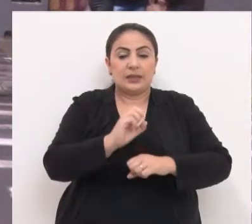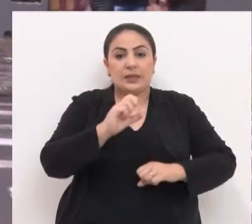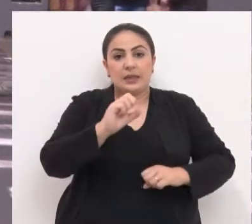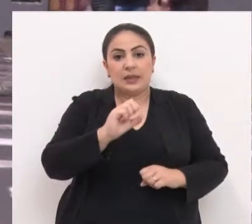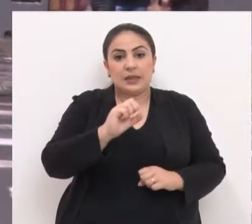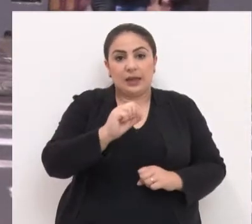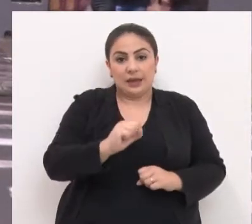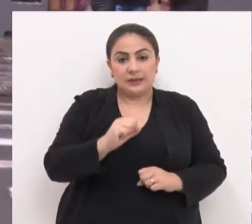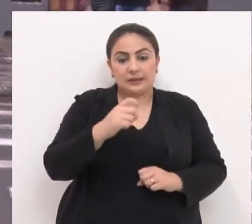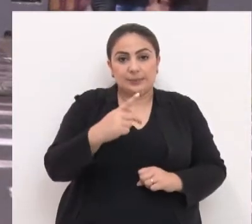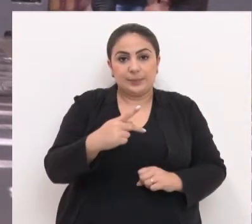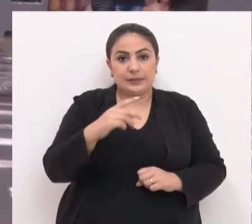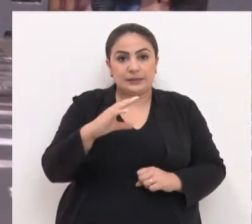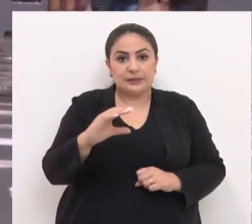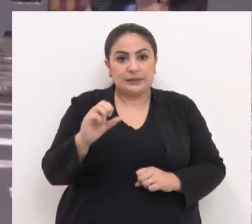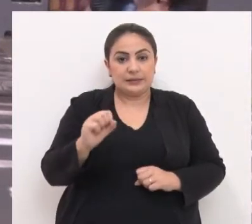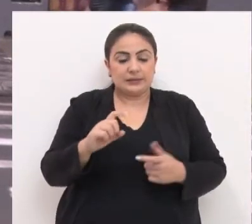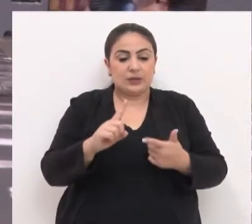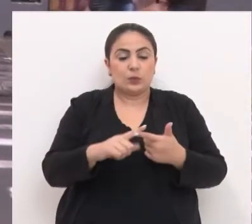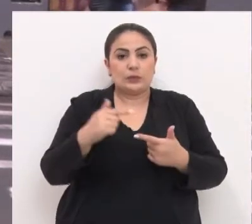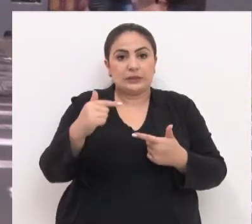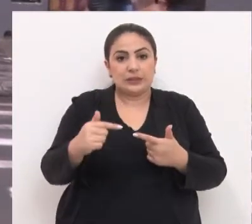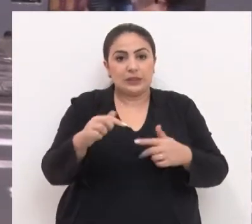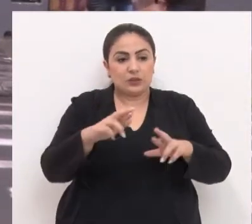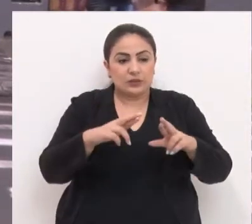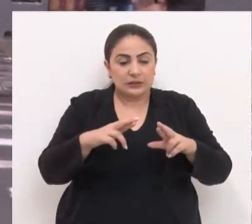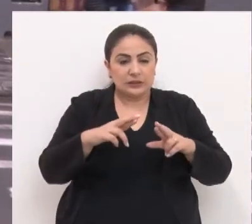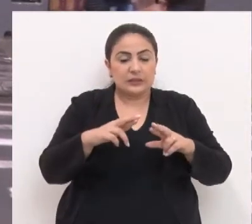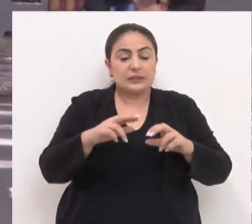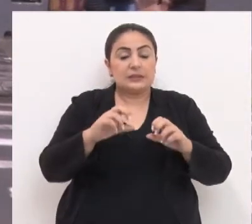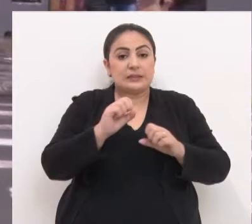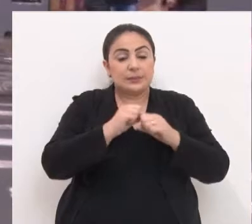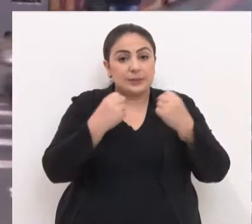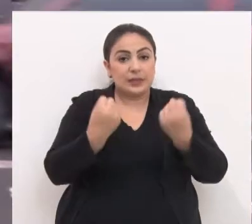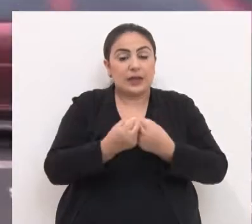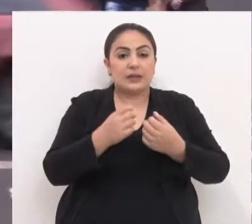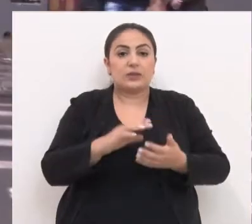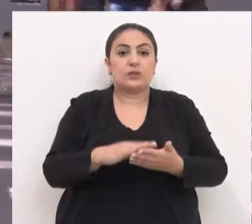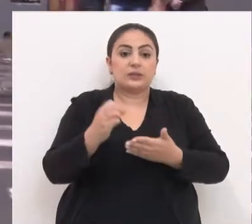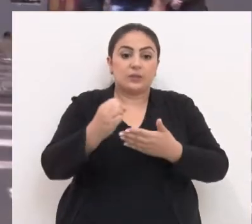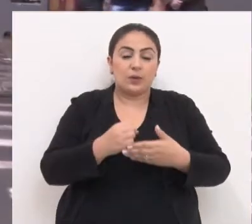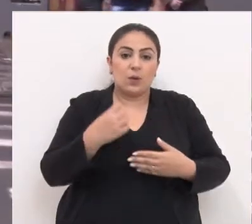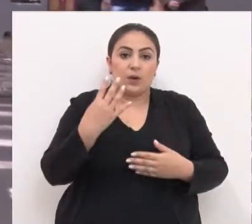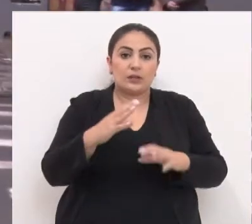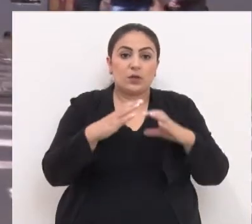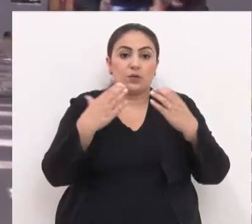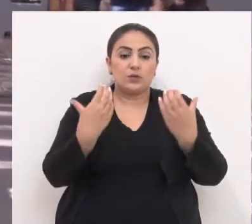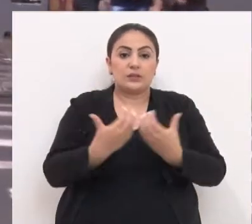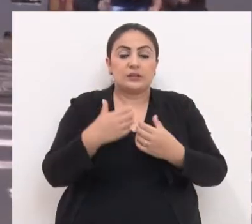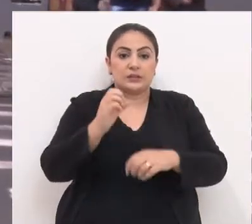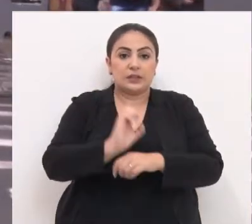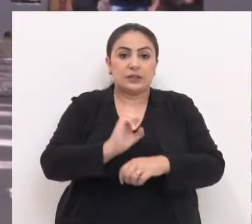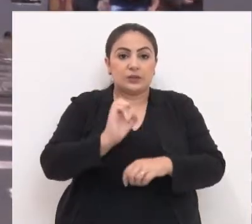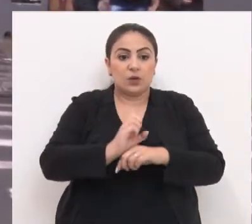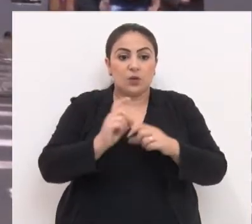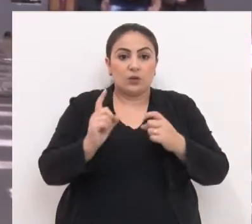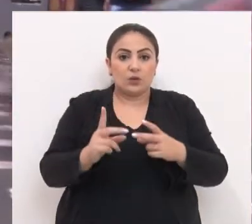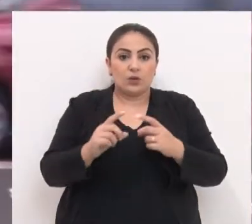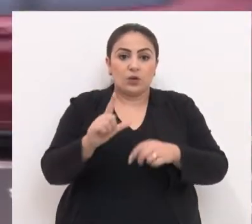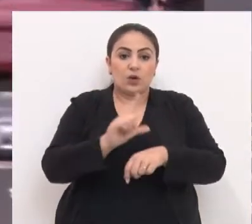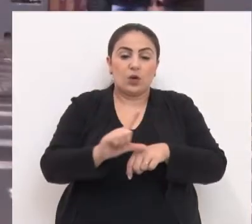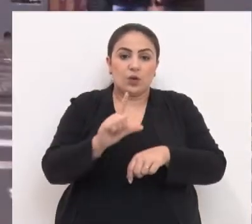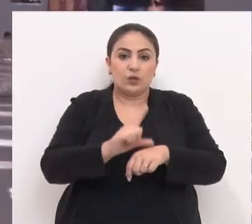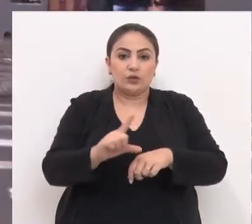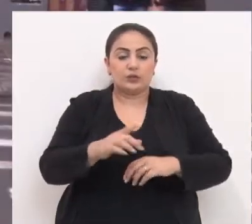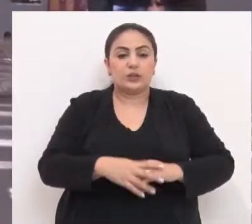de SPCs, o 7º seminário, trouxemos a 4ª Convenção Estadual do Comércio Logista.